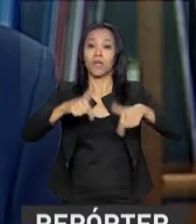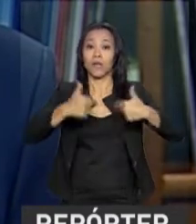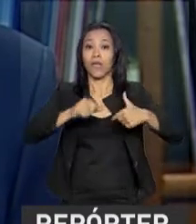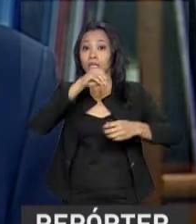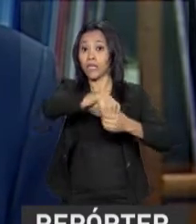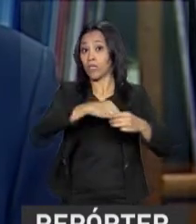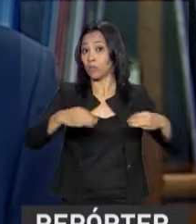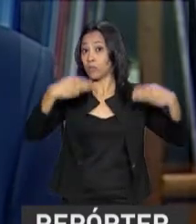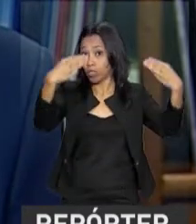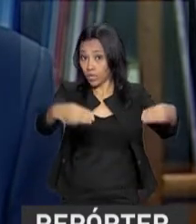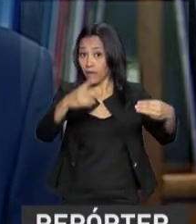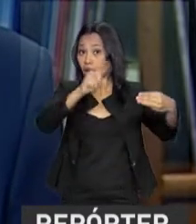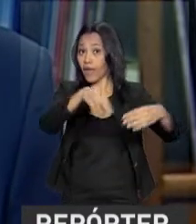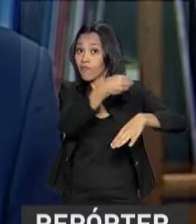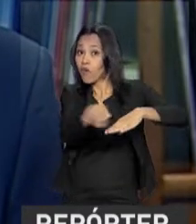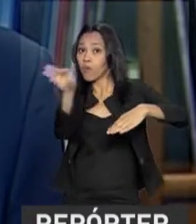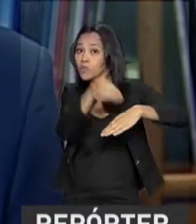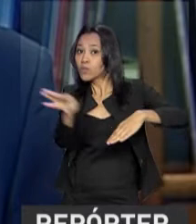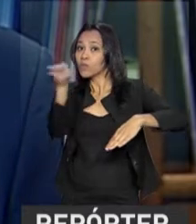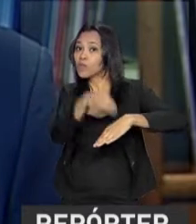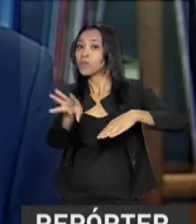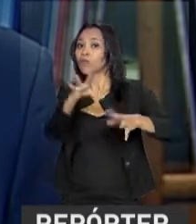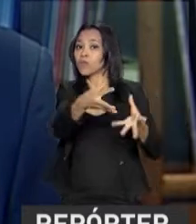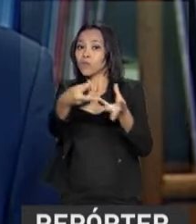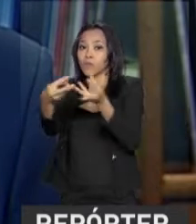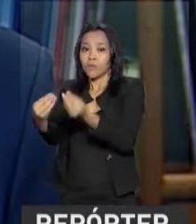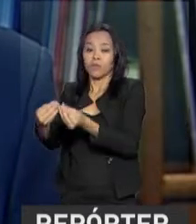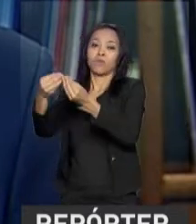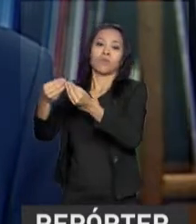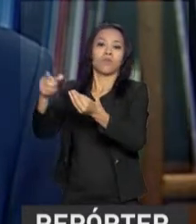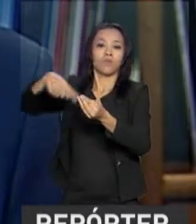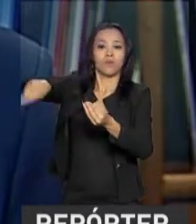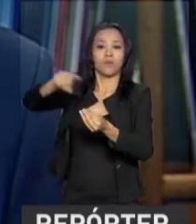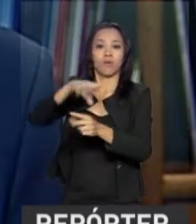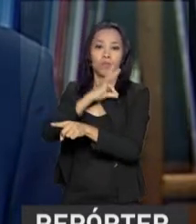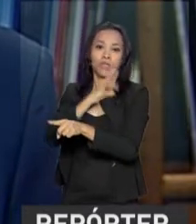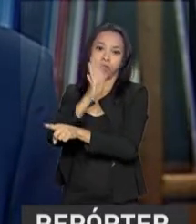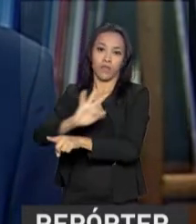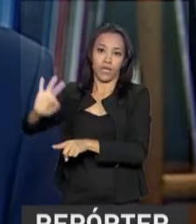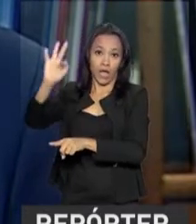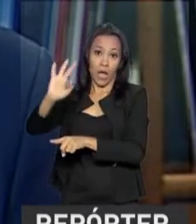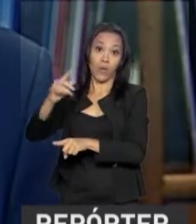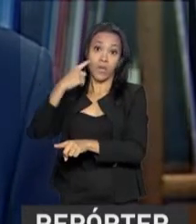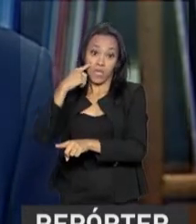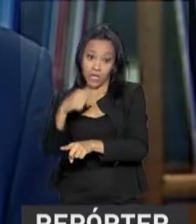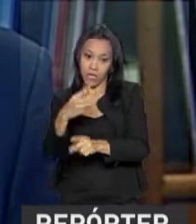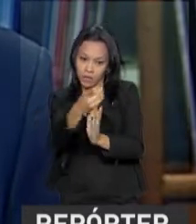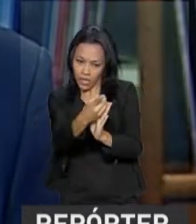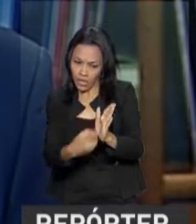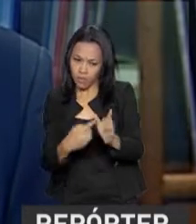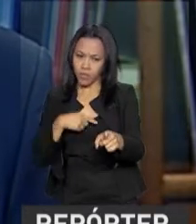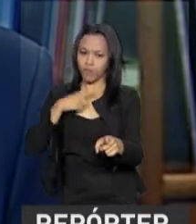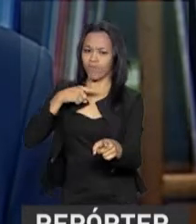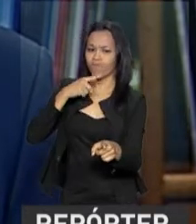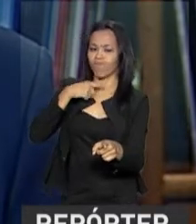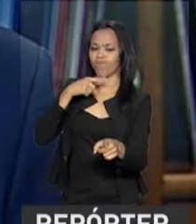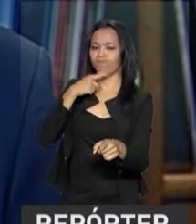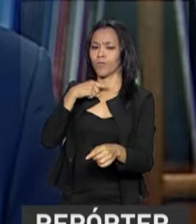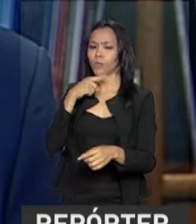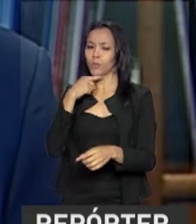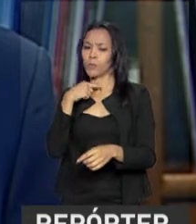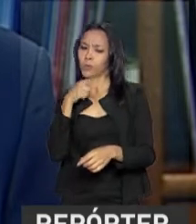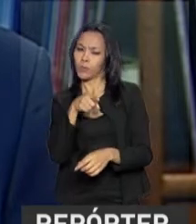é dar subsídios para a polícia federal e também bloquear esses requerimentos com possível é